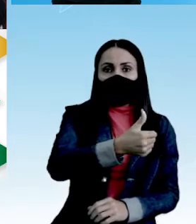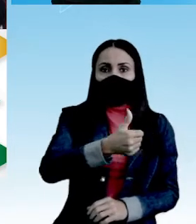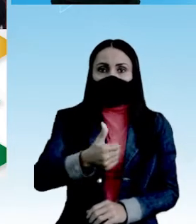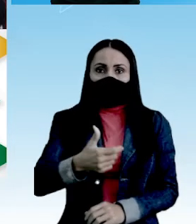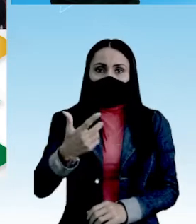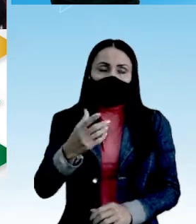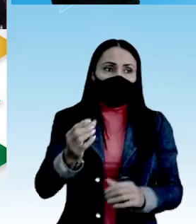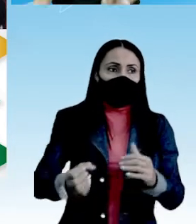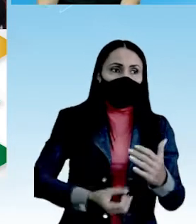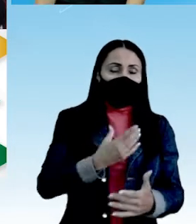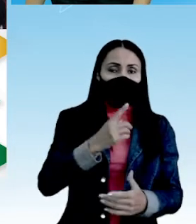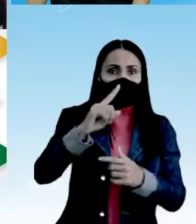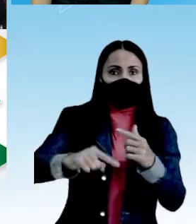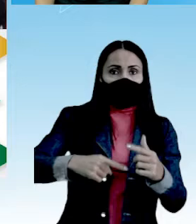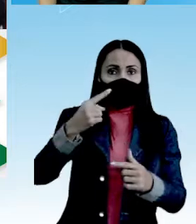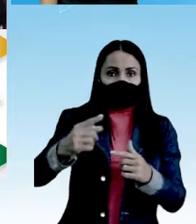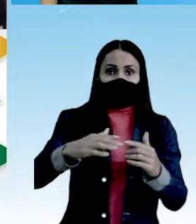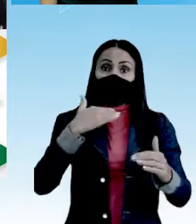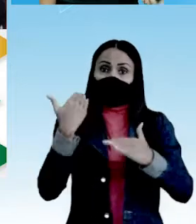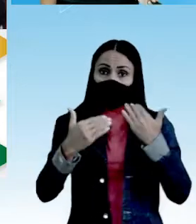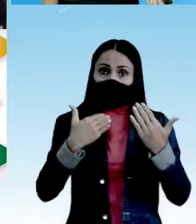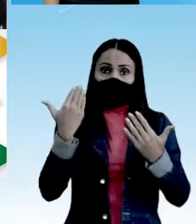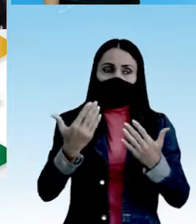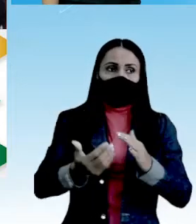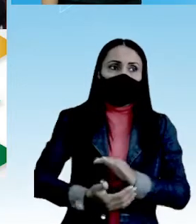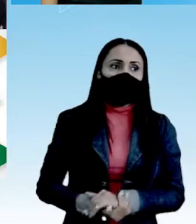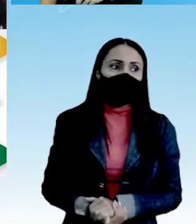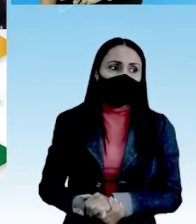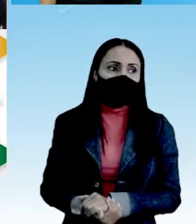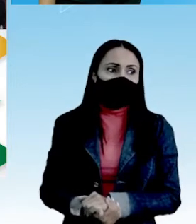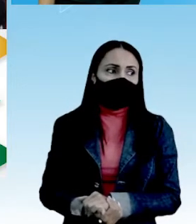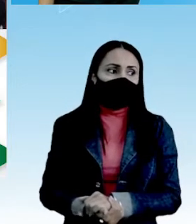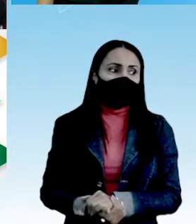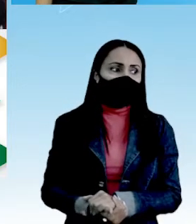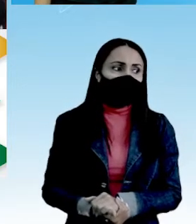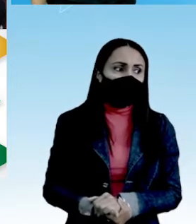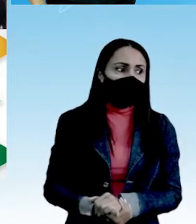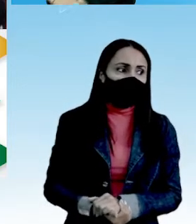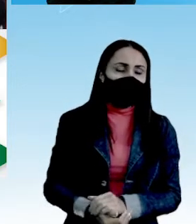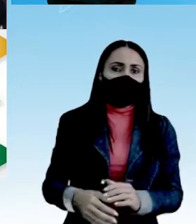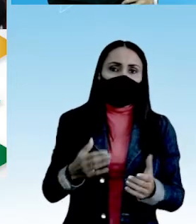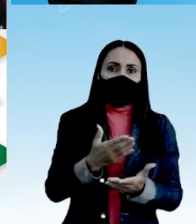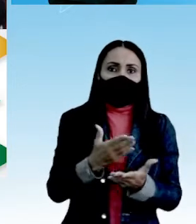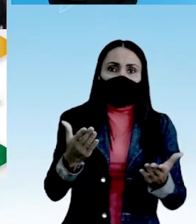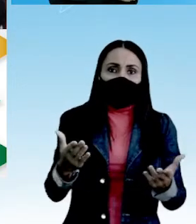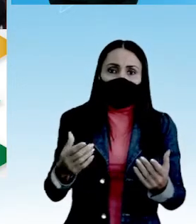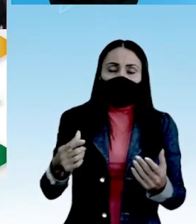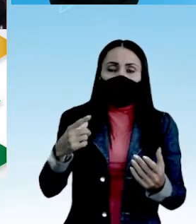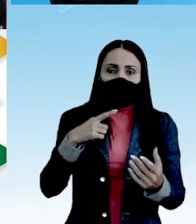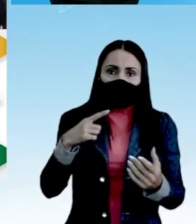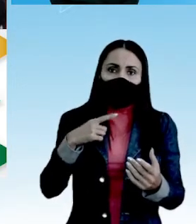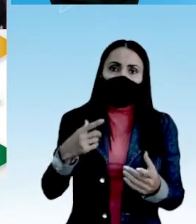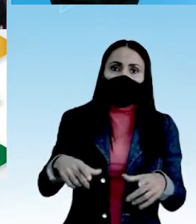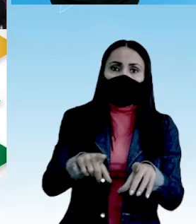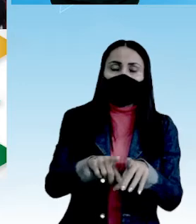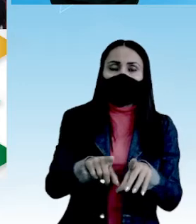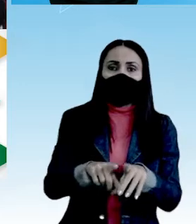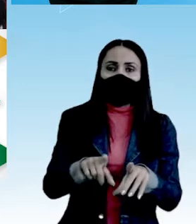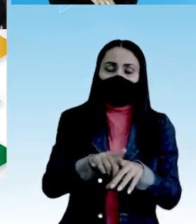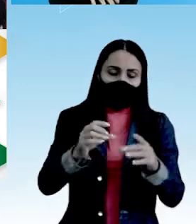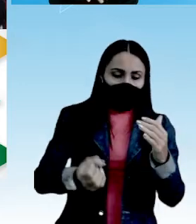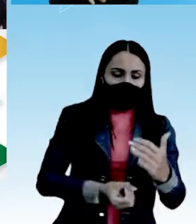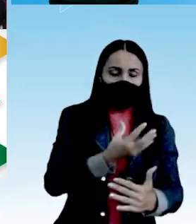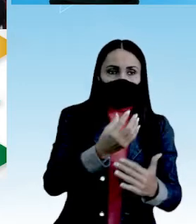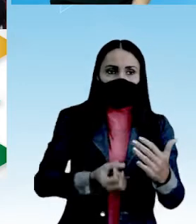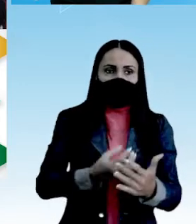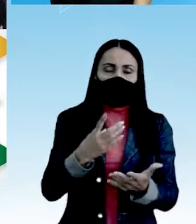álbum foi lançado depois que ela faleceu. Leonie's Hiding Treasures, né? O disco contém canções, lançamentos demos